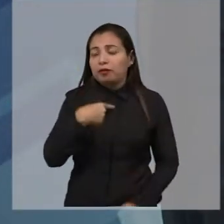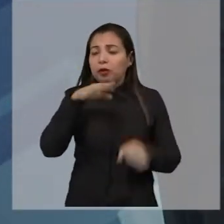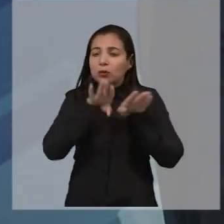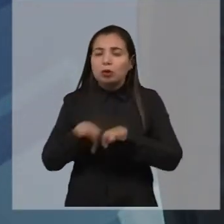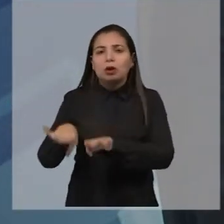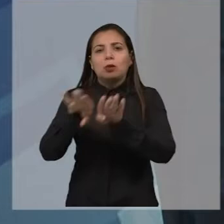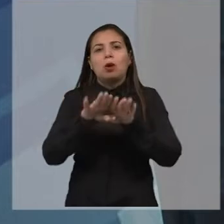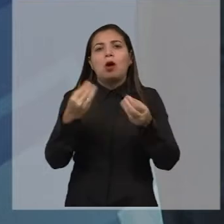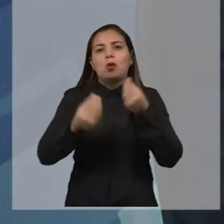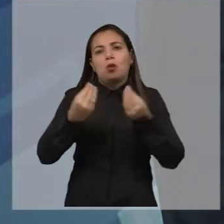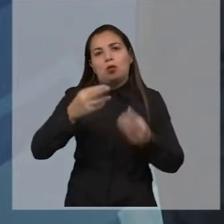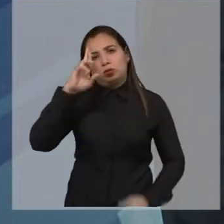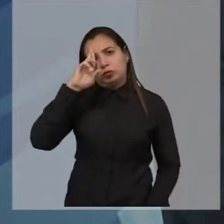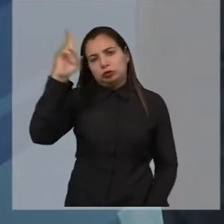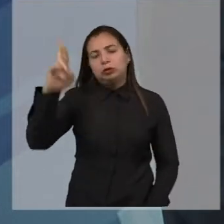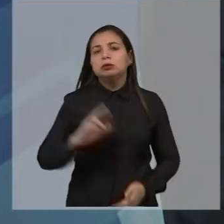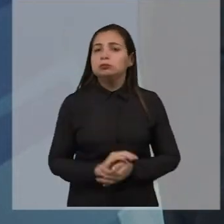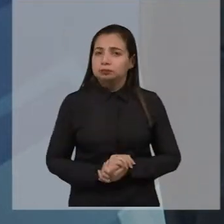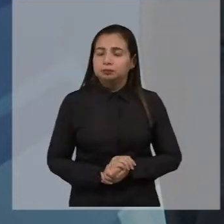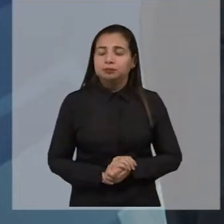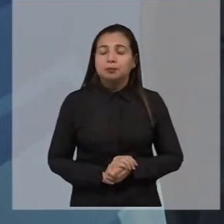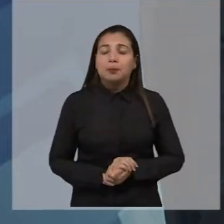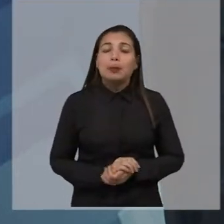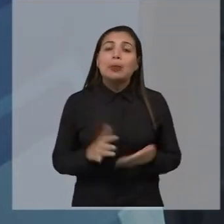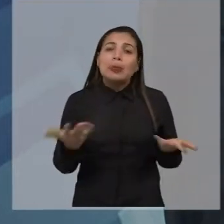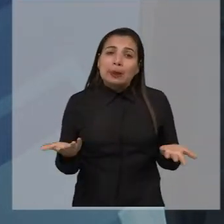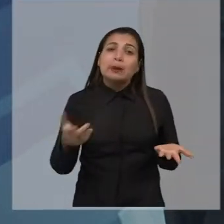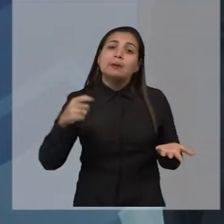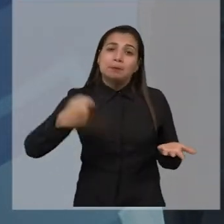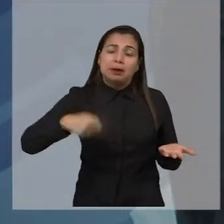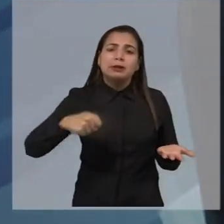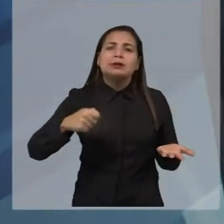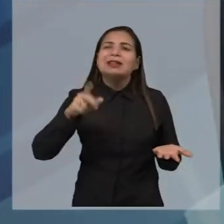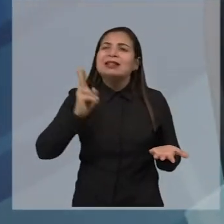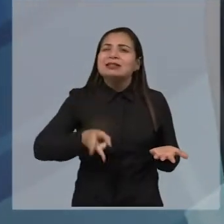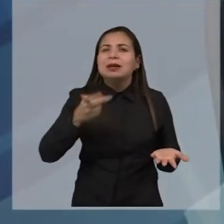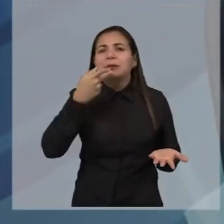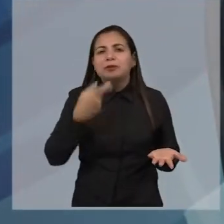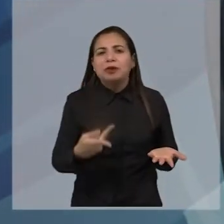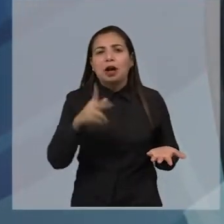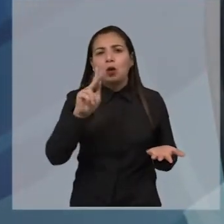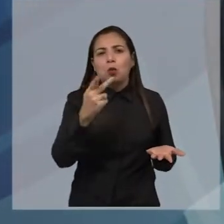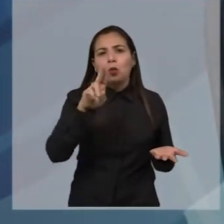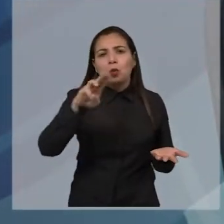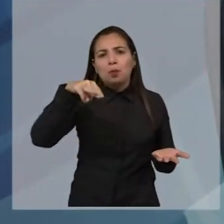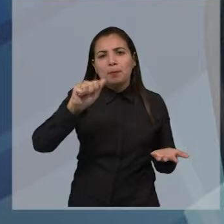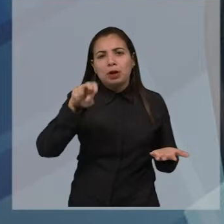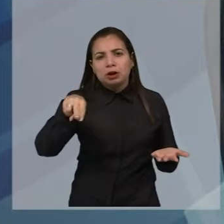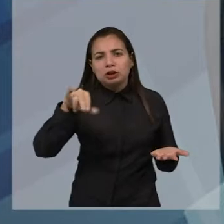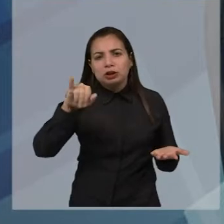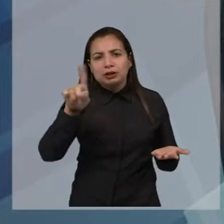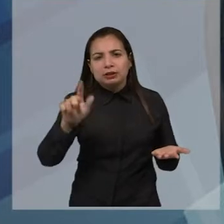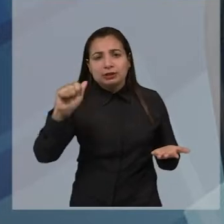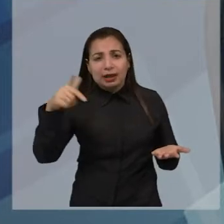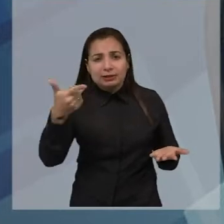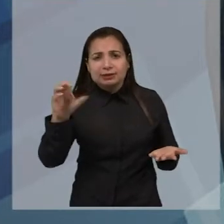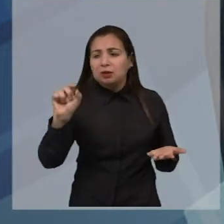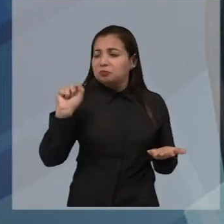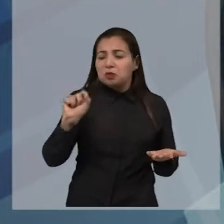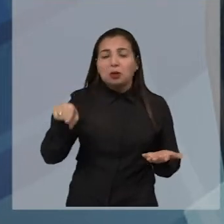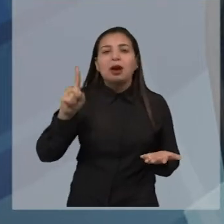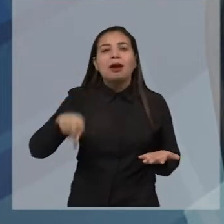Lídia, a gente tem falado aqui, o Arnaldo tem enfatizado muito essa questão da humanização, né? Uma